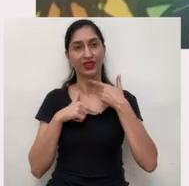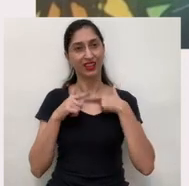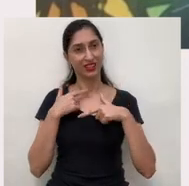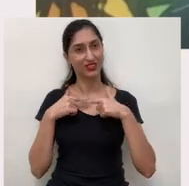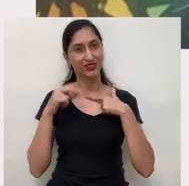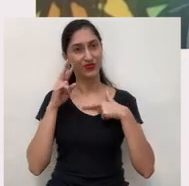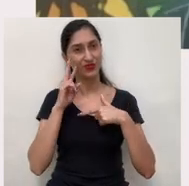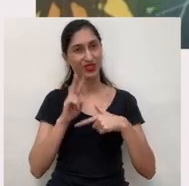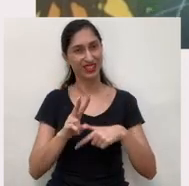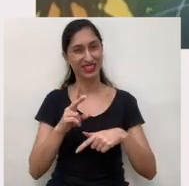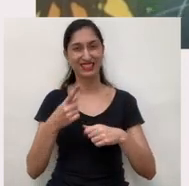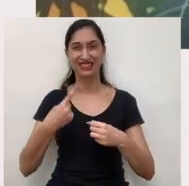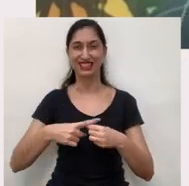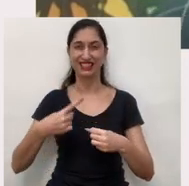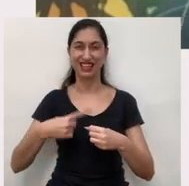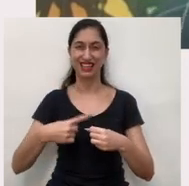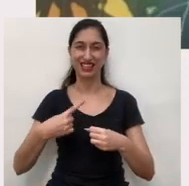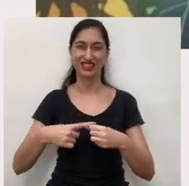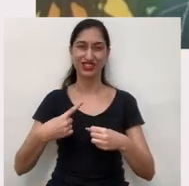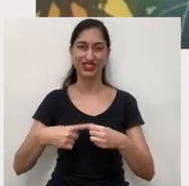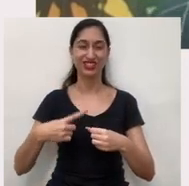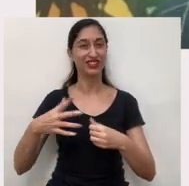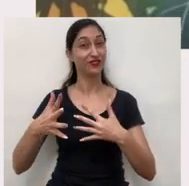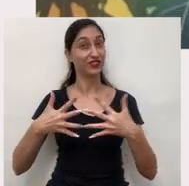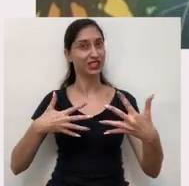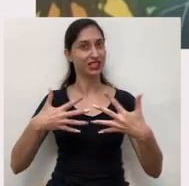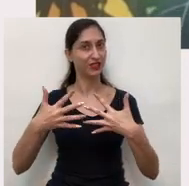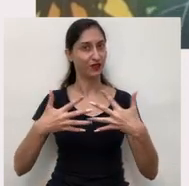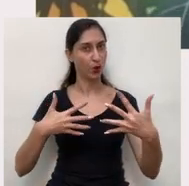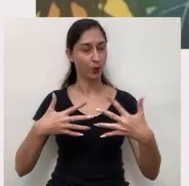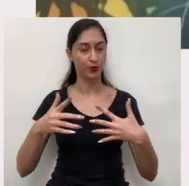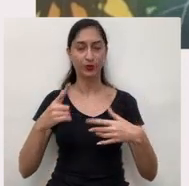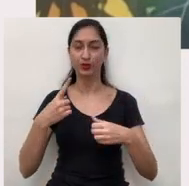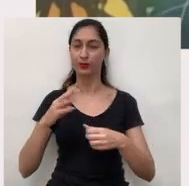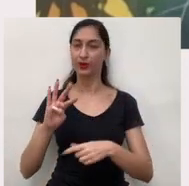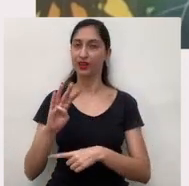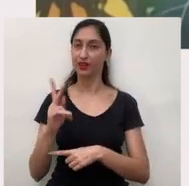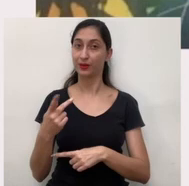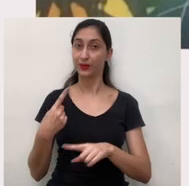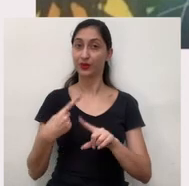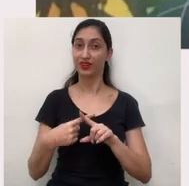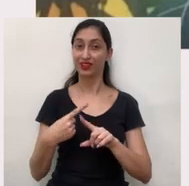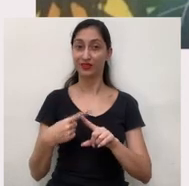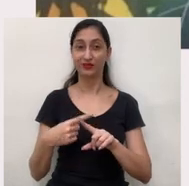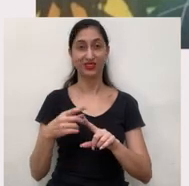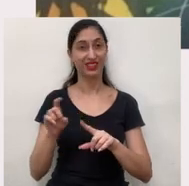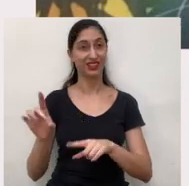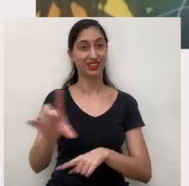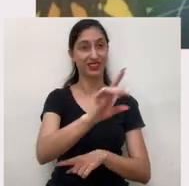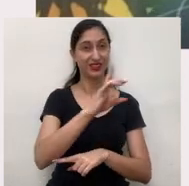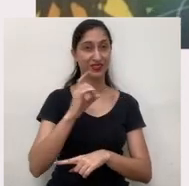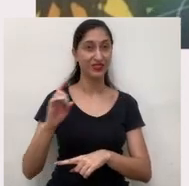invisíveis, essas Fílides de Belo Horizonte. Afinal, cada um constrói a dalva que habita em si.